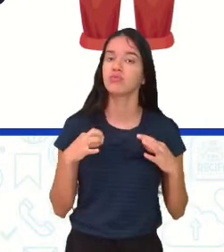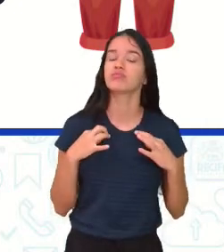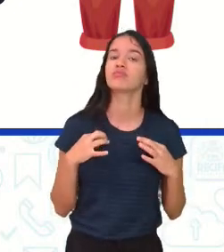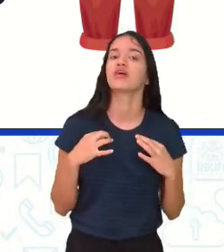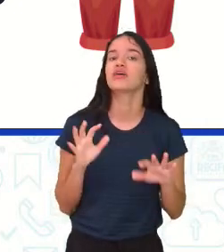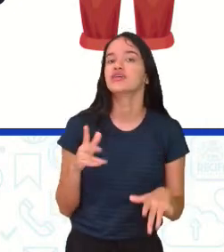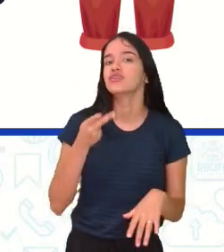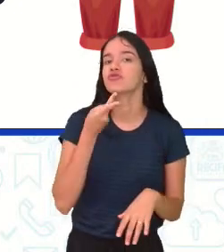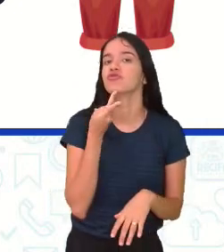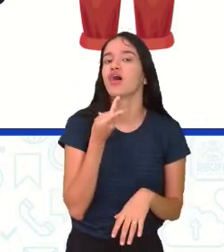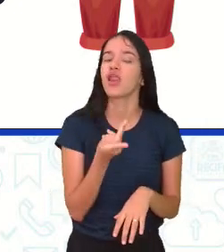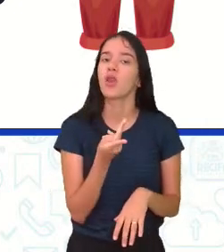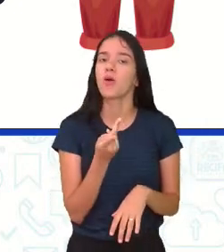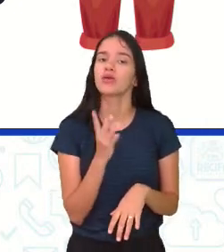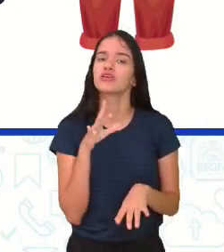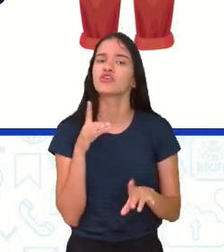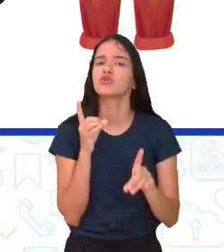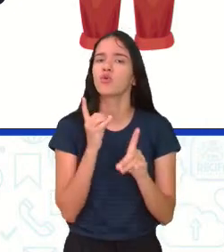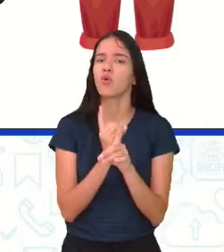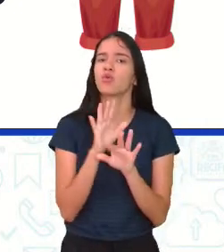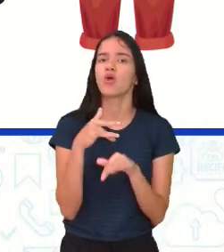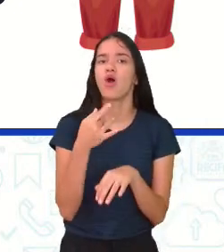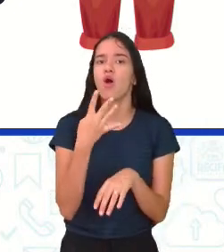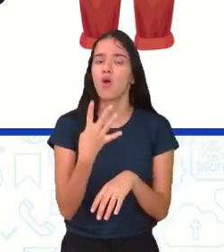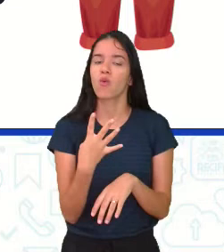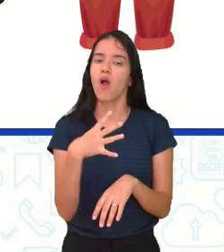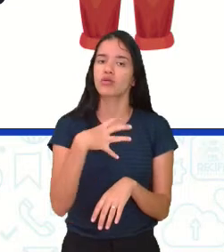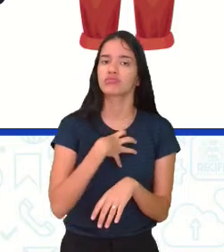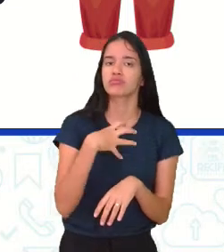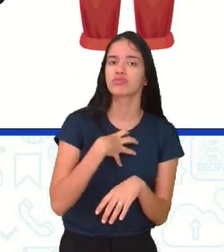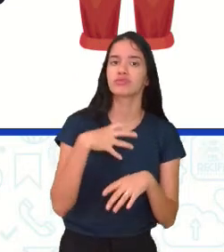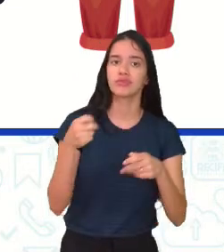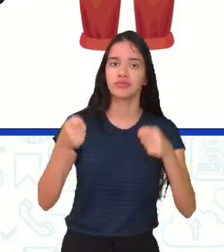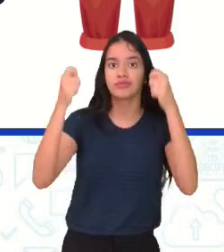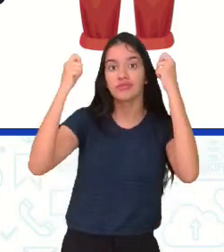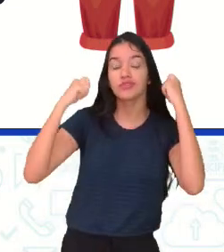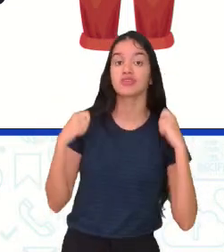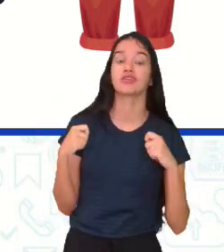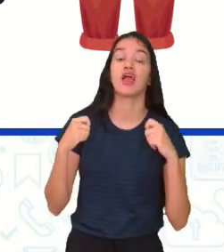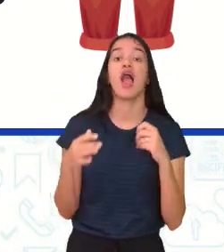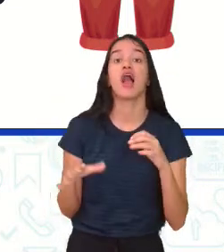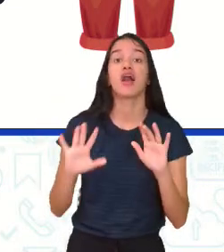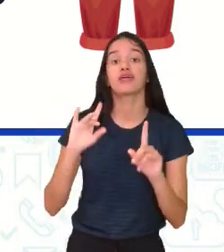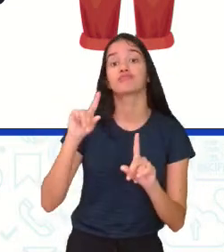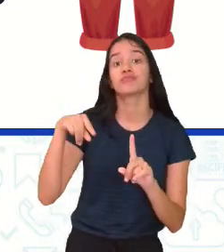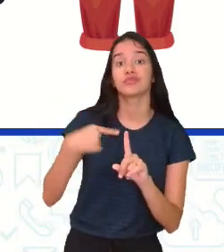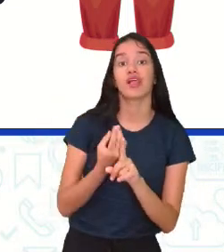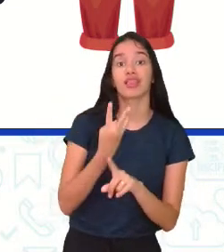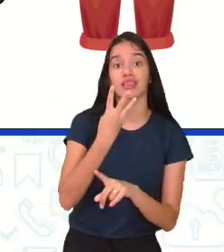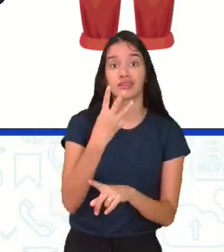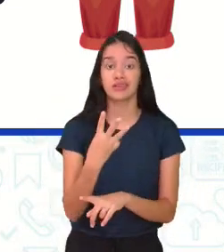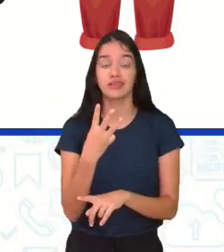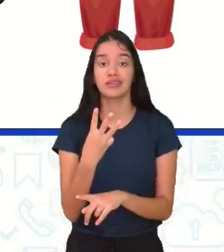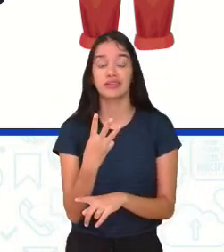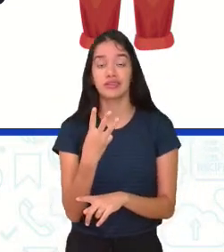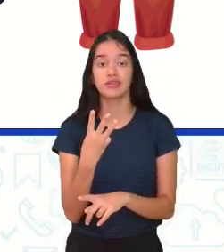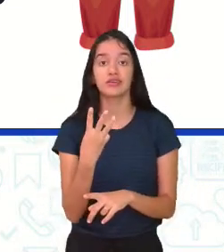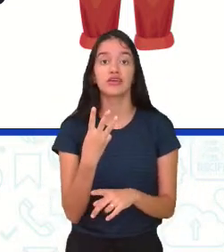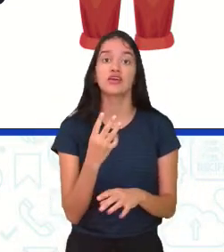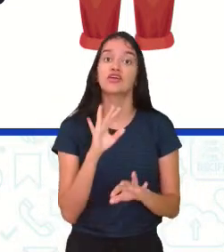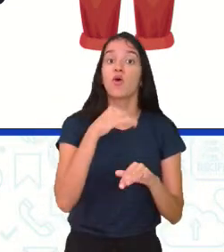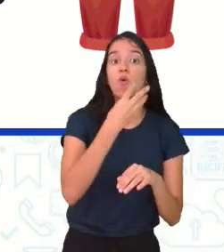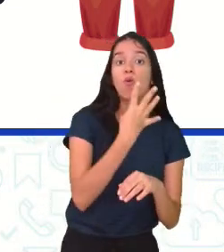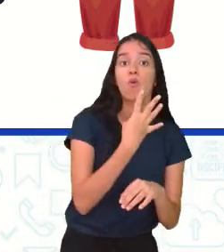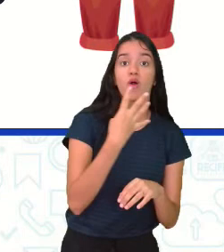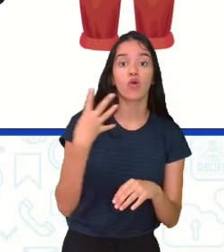gente disse que a gente encontrou, né, 4 maneiras de se vestir, adicionamos 3 calças, então 4 mais 3